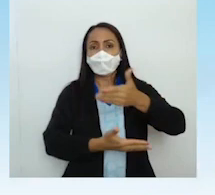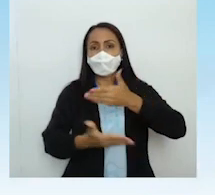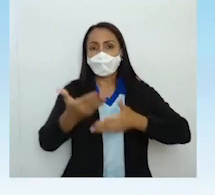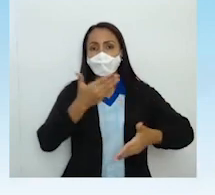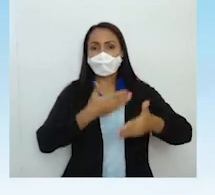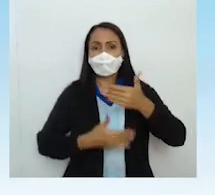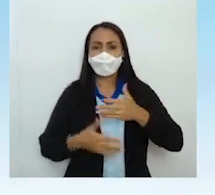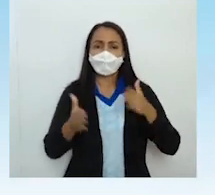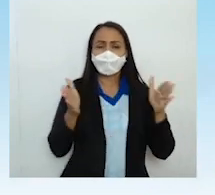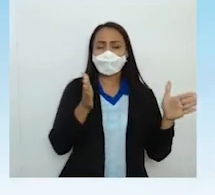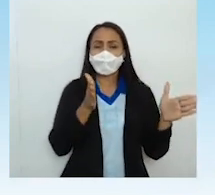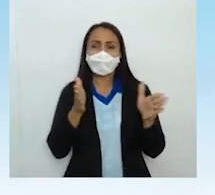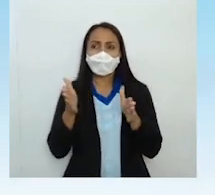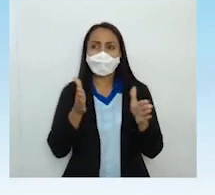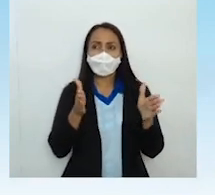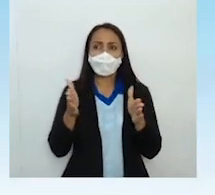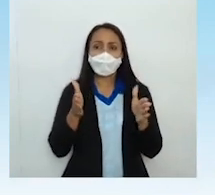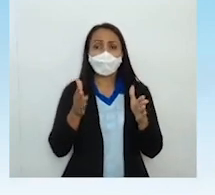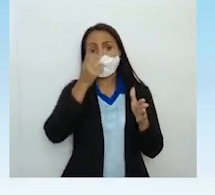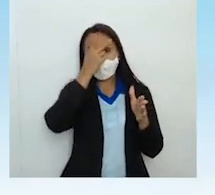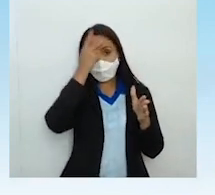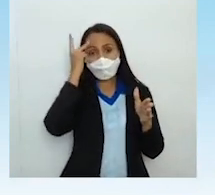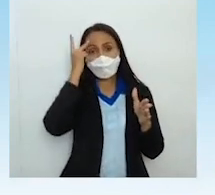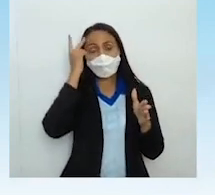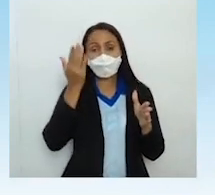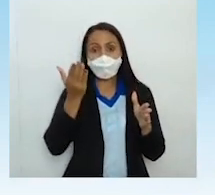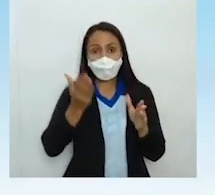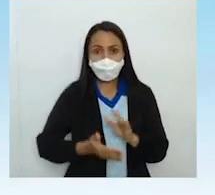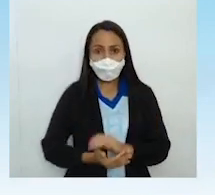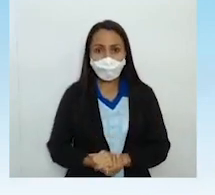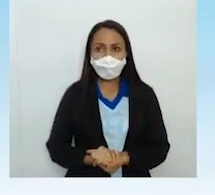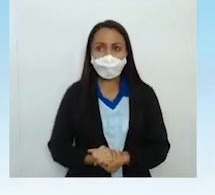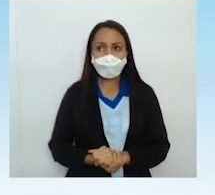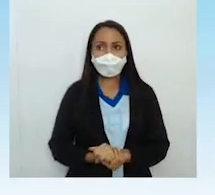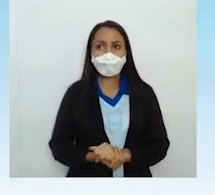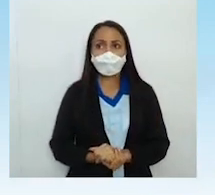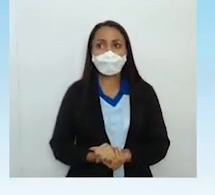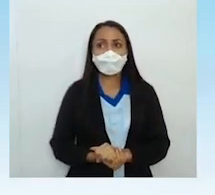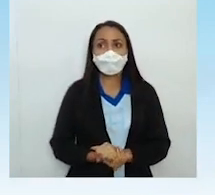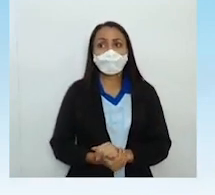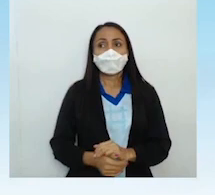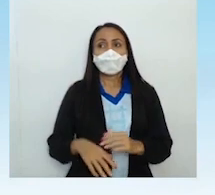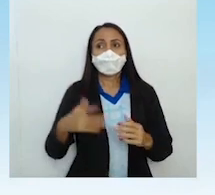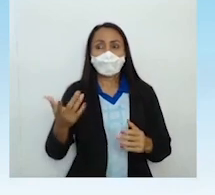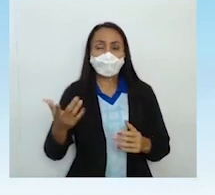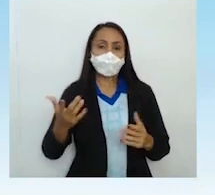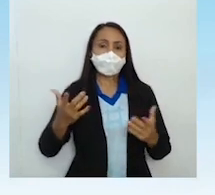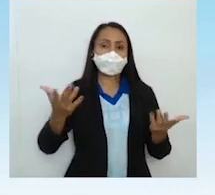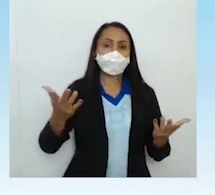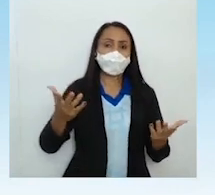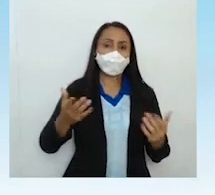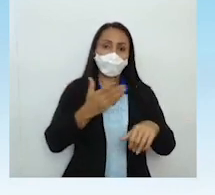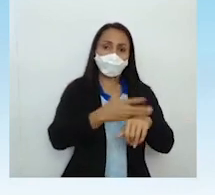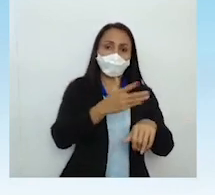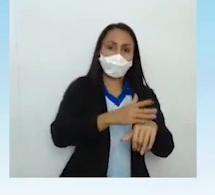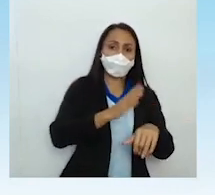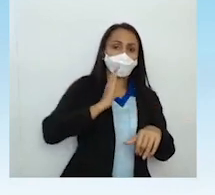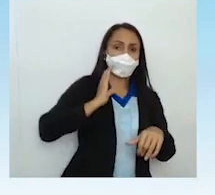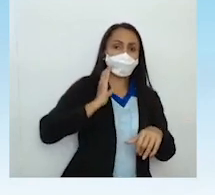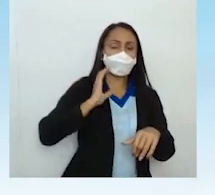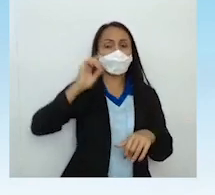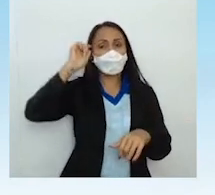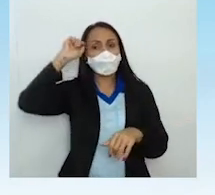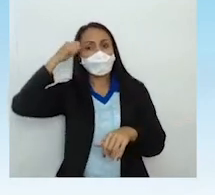época, entre as pessoas livres, entre aspas, os brancos ricos e os escravos negros,